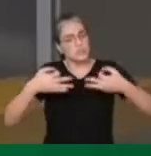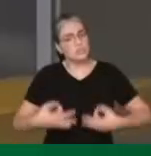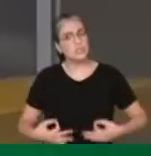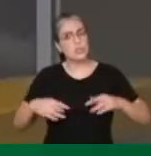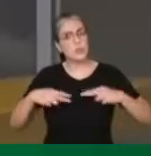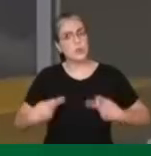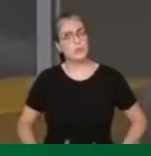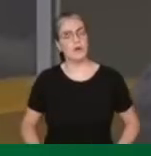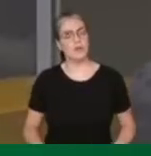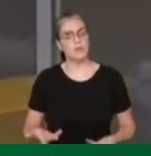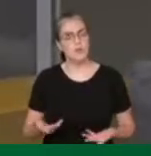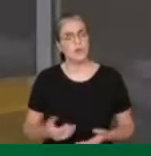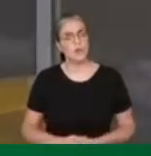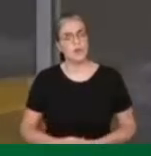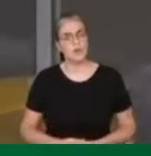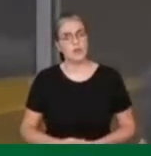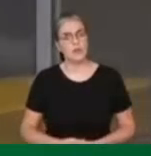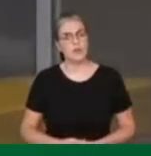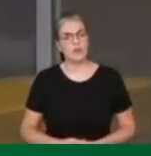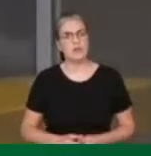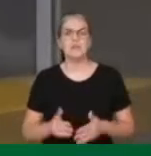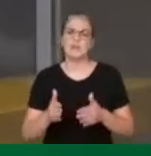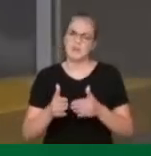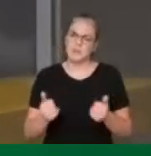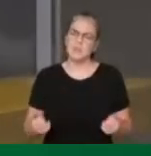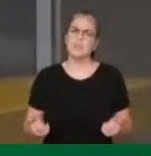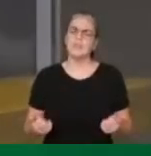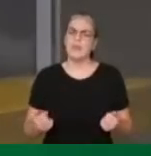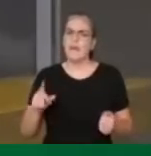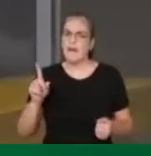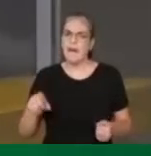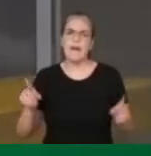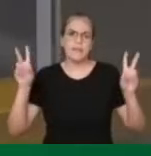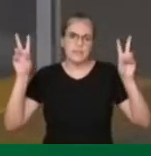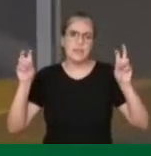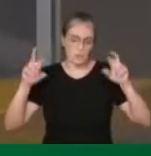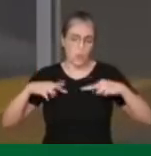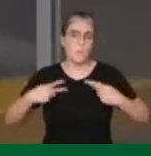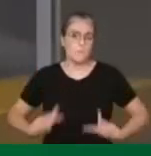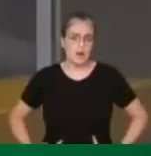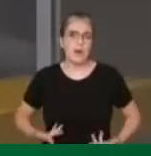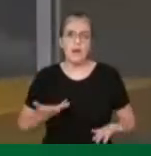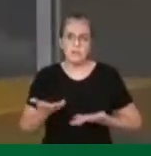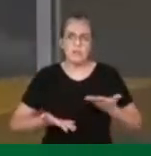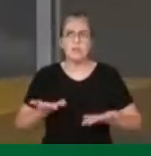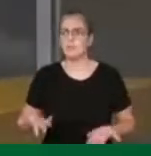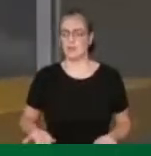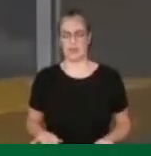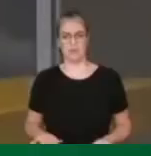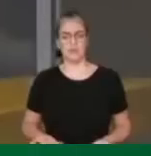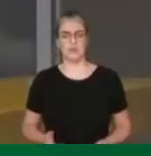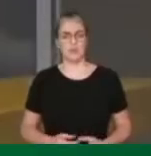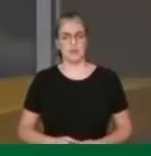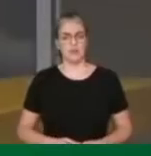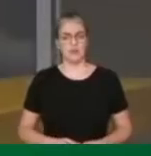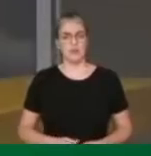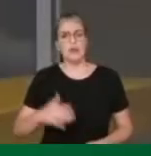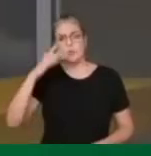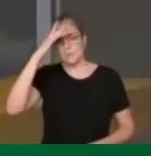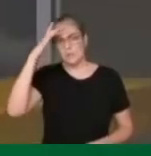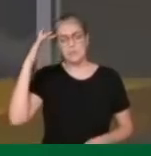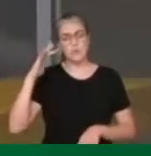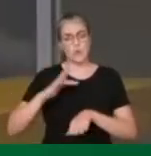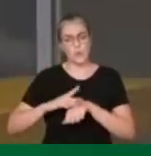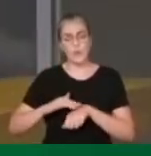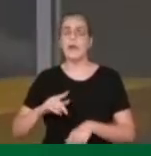aqui para uma questão humanitária, senhor presidente, para que pessoas, inclusive pessoas doentes, eu sei do caso de